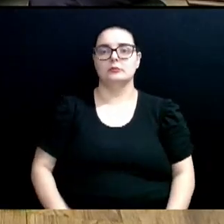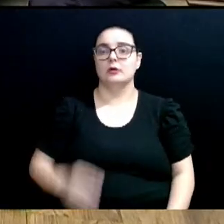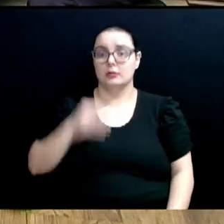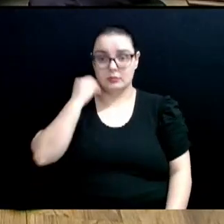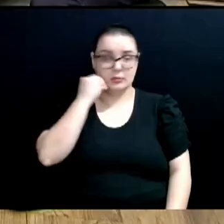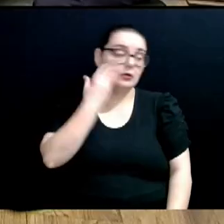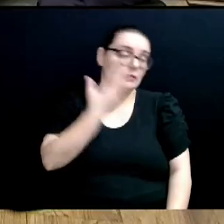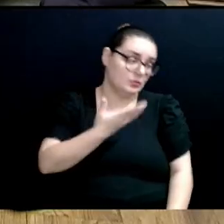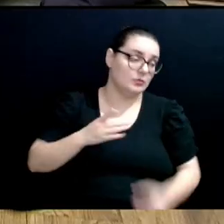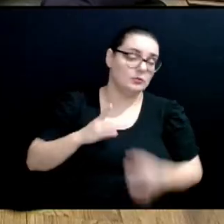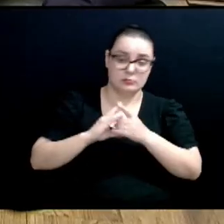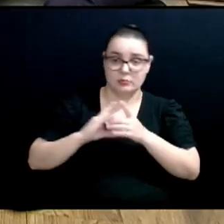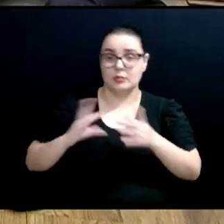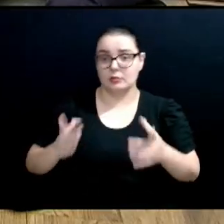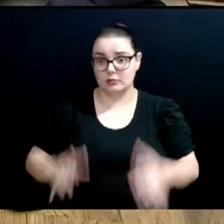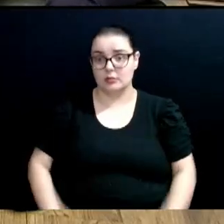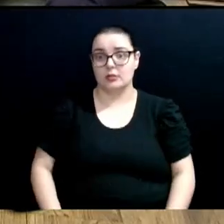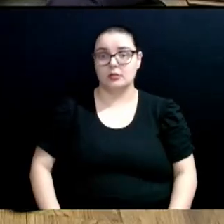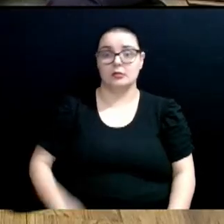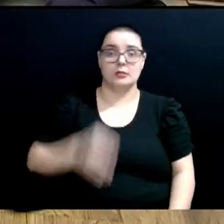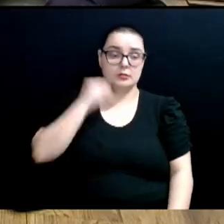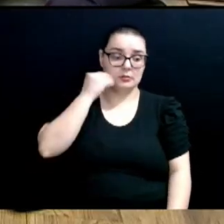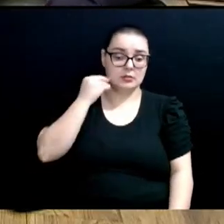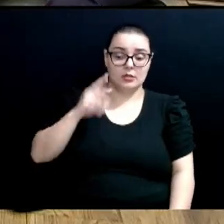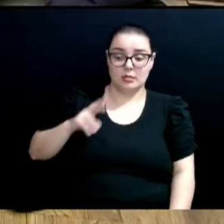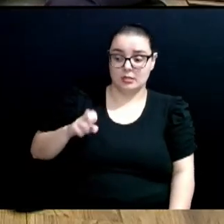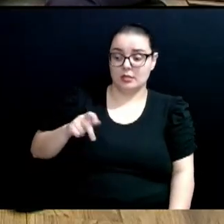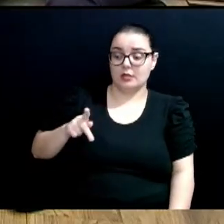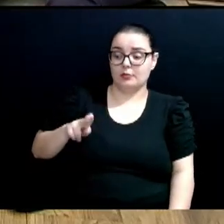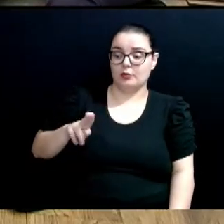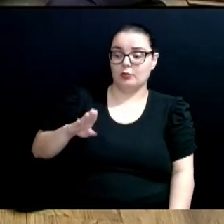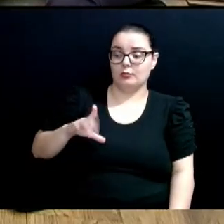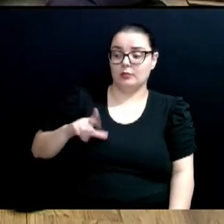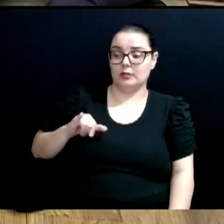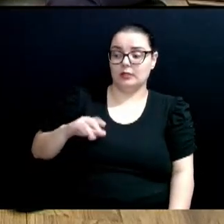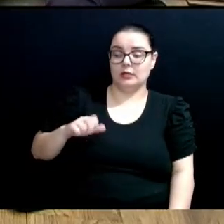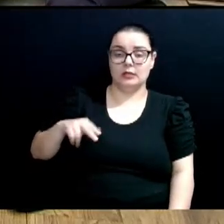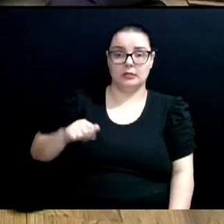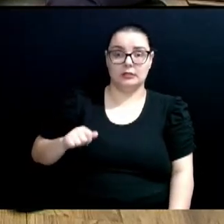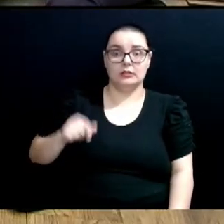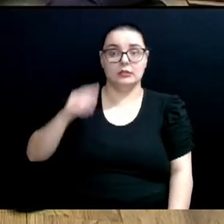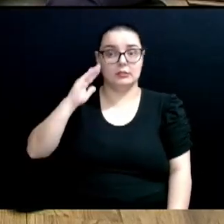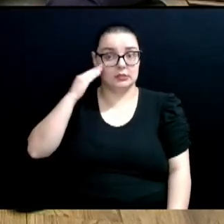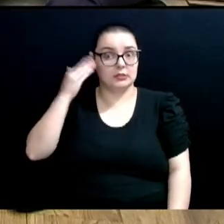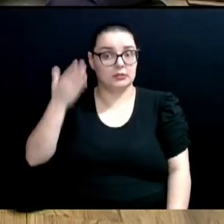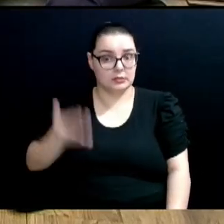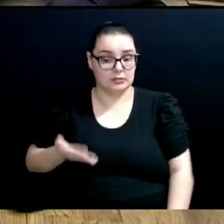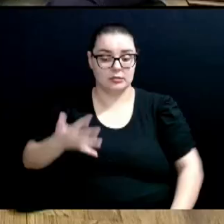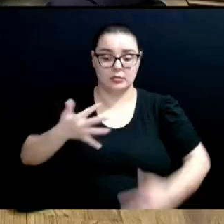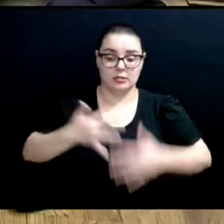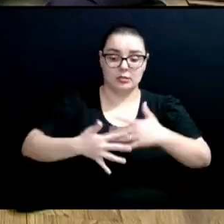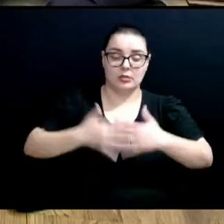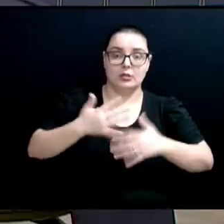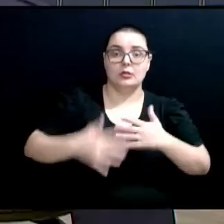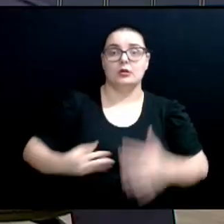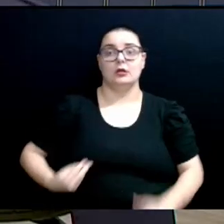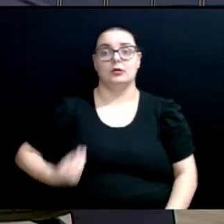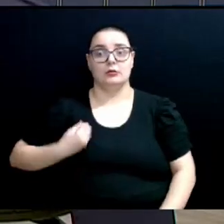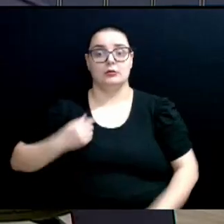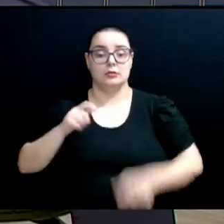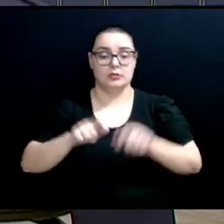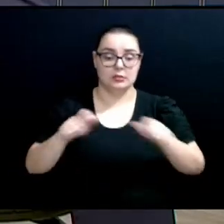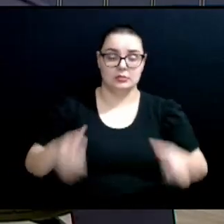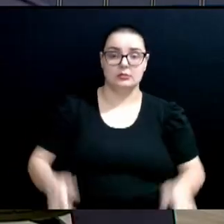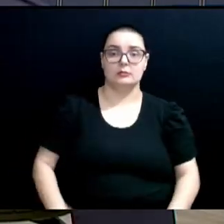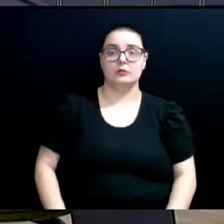democrática, experiência republicana, entender que isso realmente é algo que atrapalha a vida das pessoas,